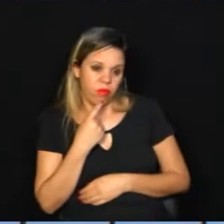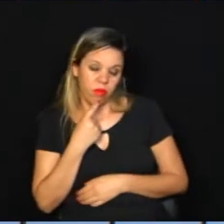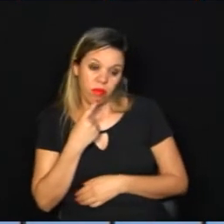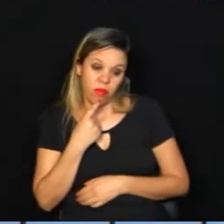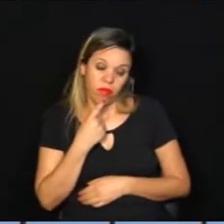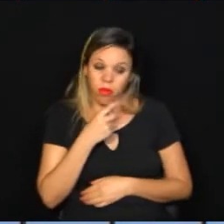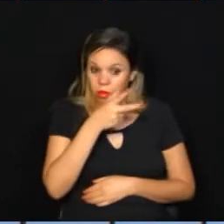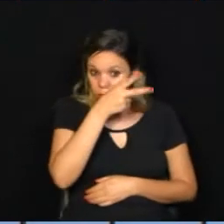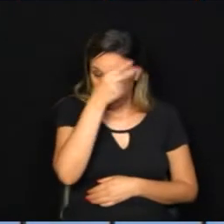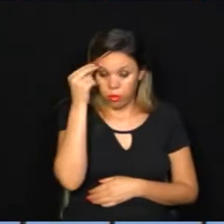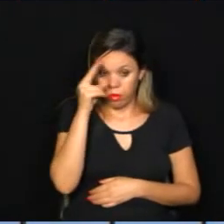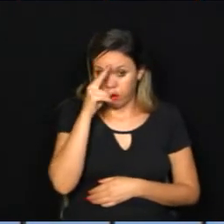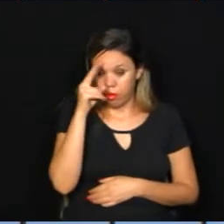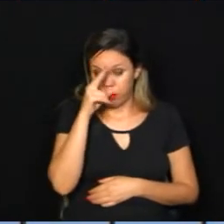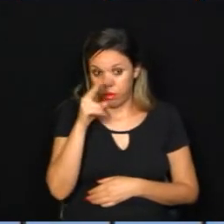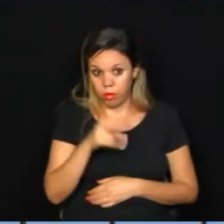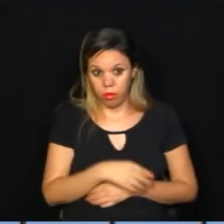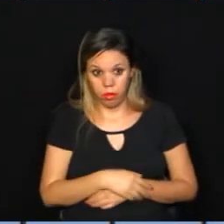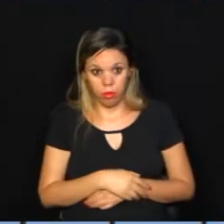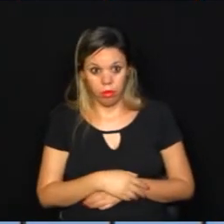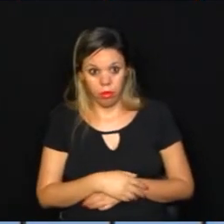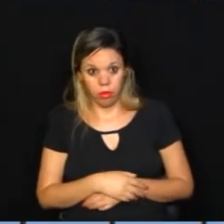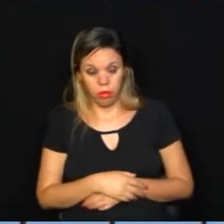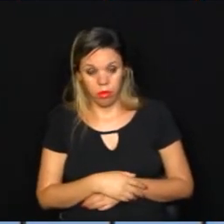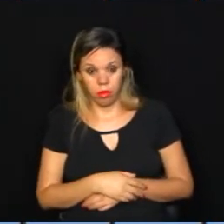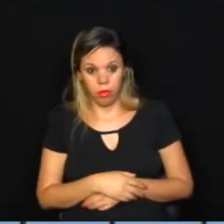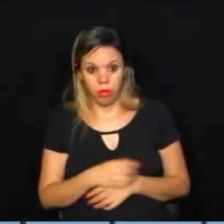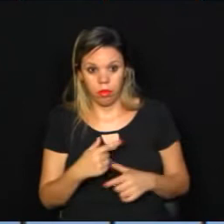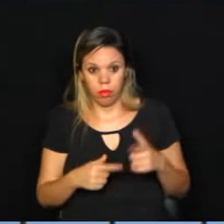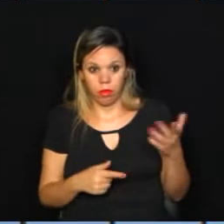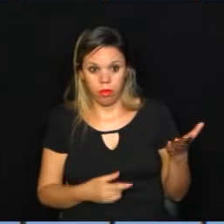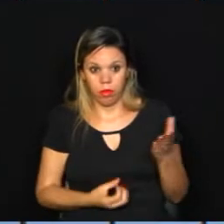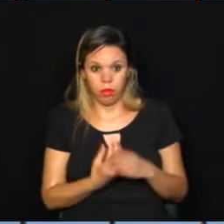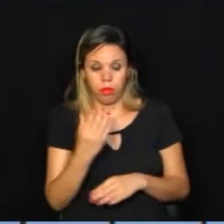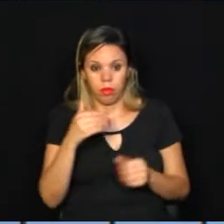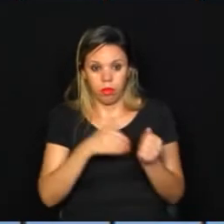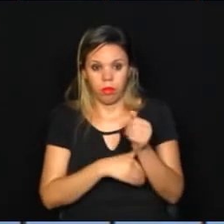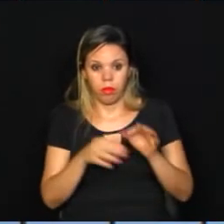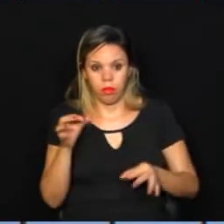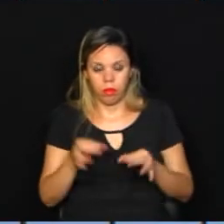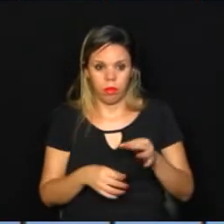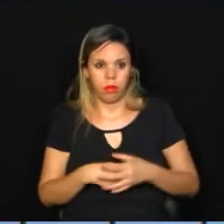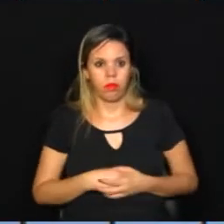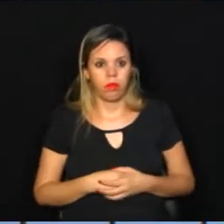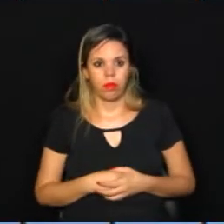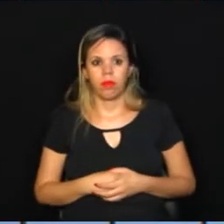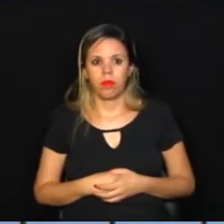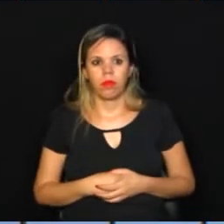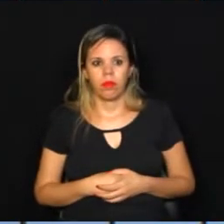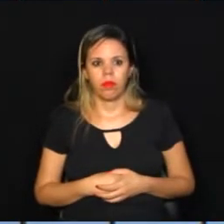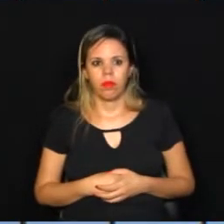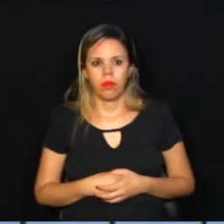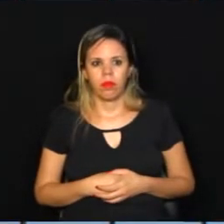E o prefeito lembrou que o caso dele corre em segredo de justiça.